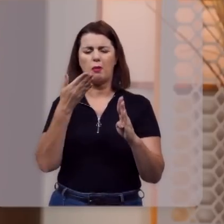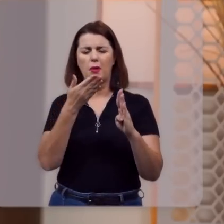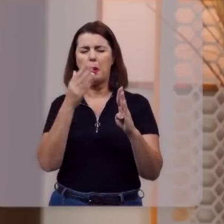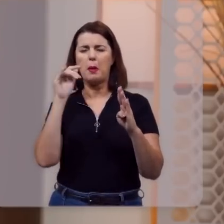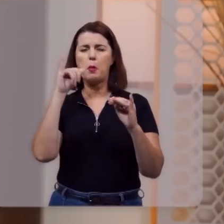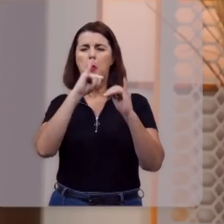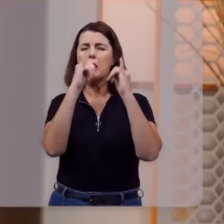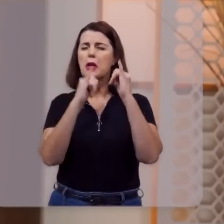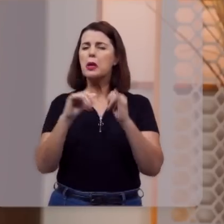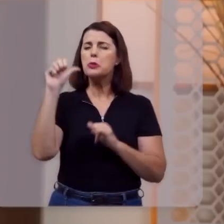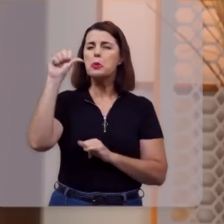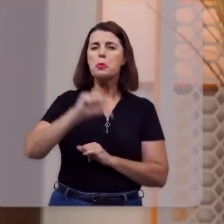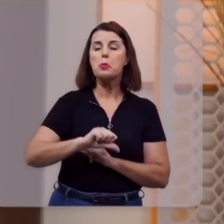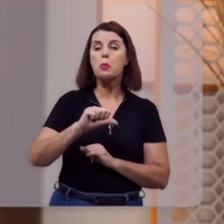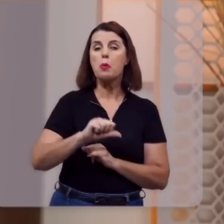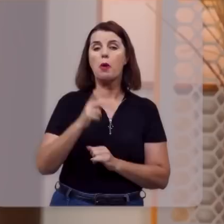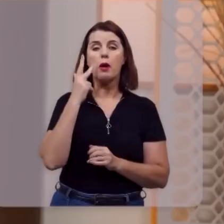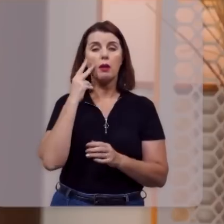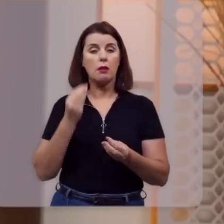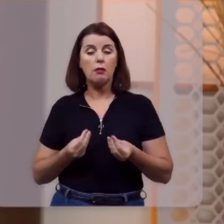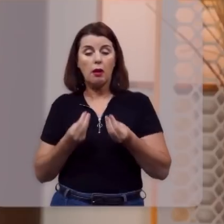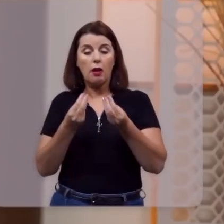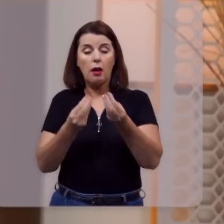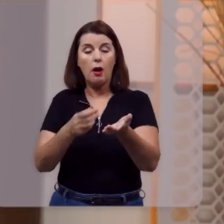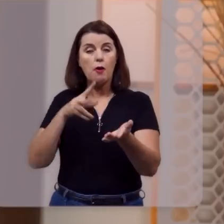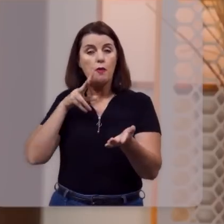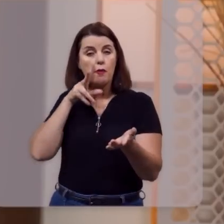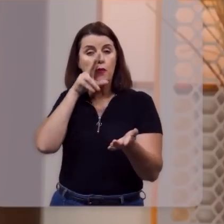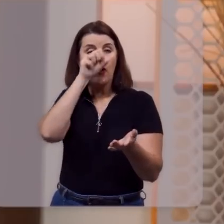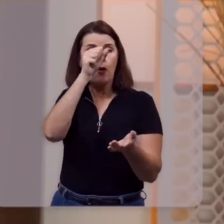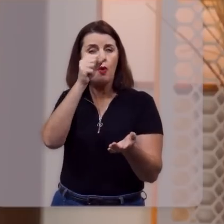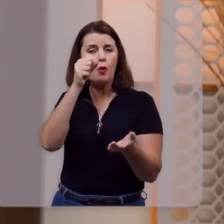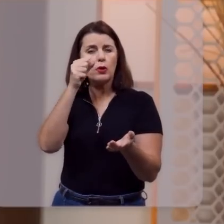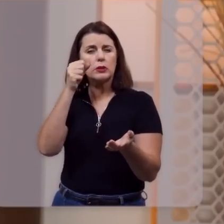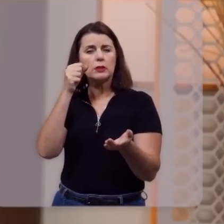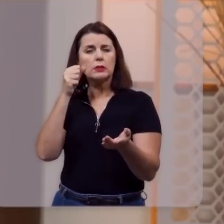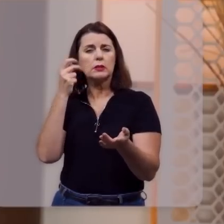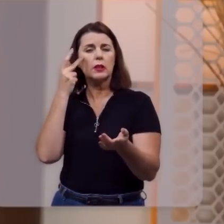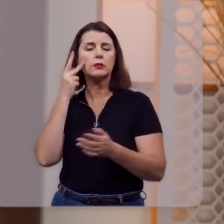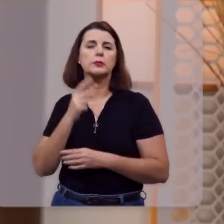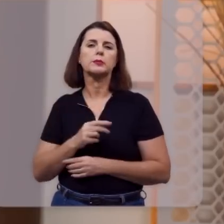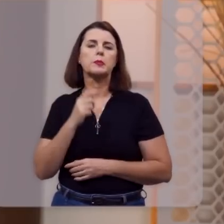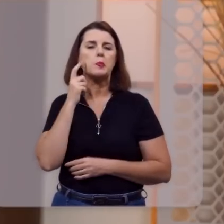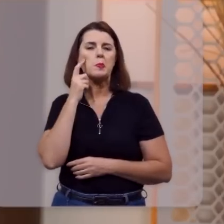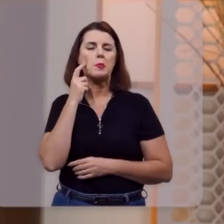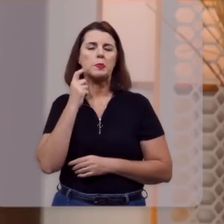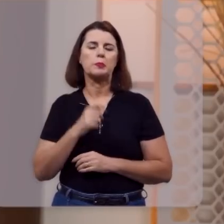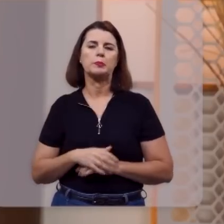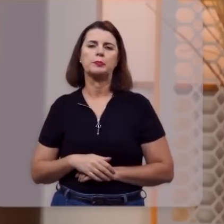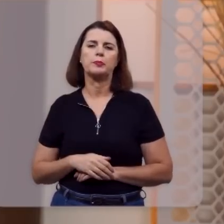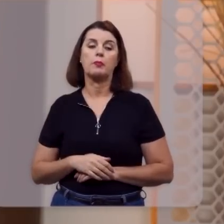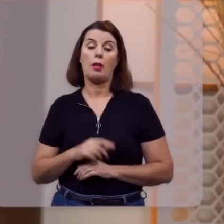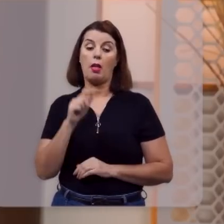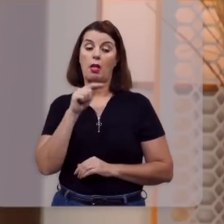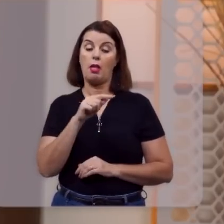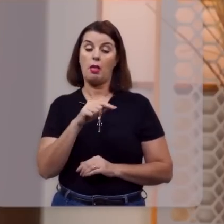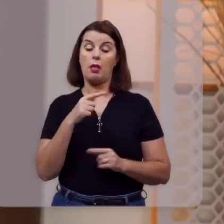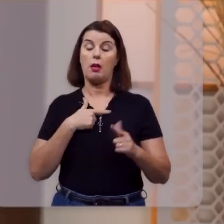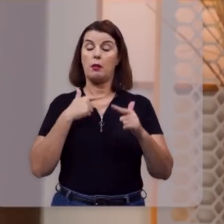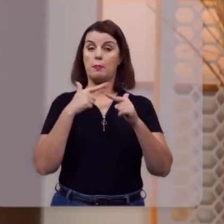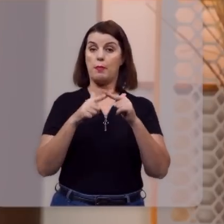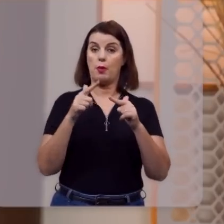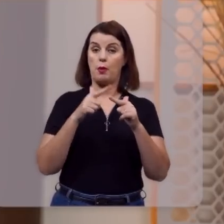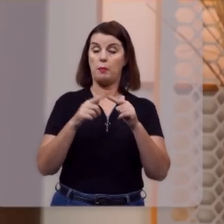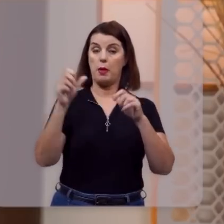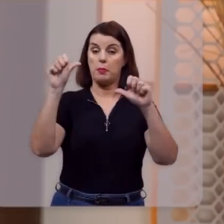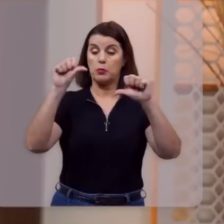abominável, foi posto à força da espada e da baioneta. É nessa